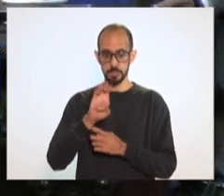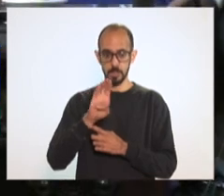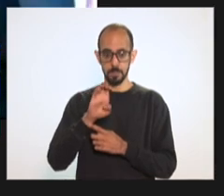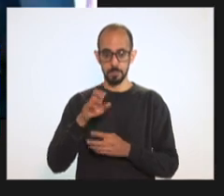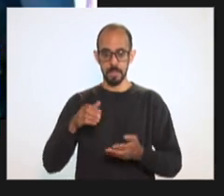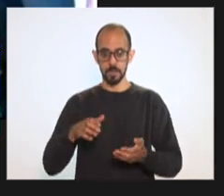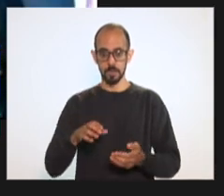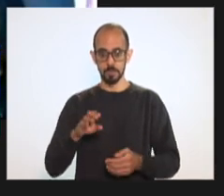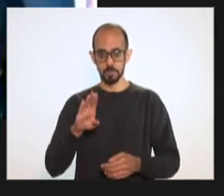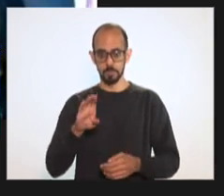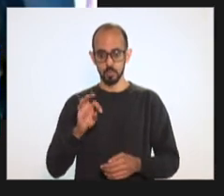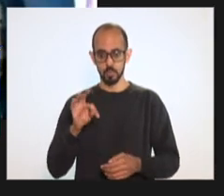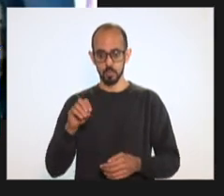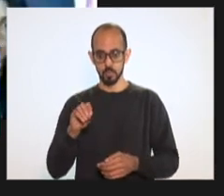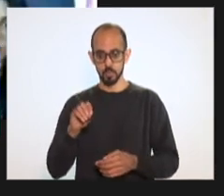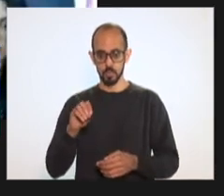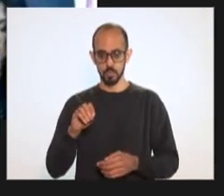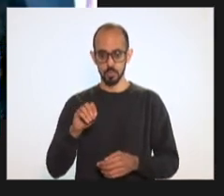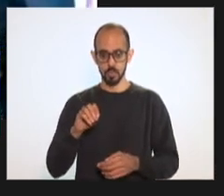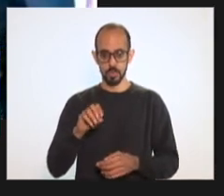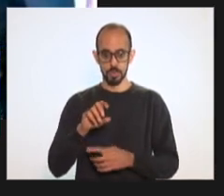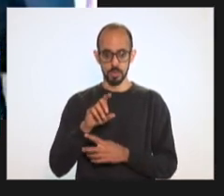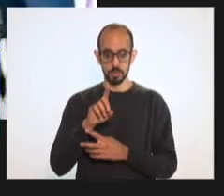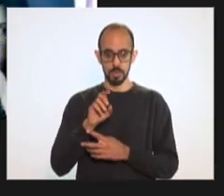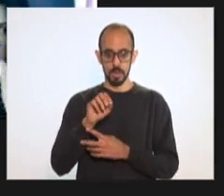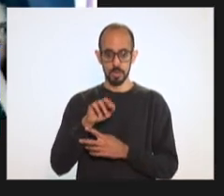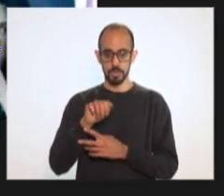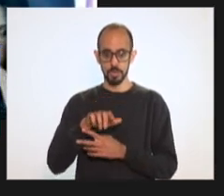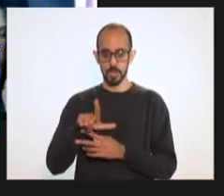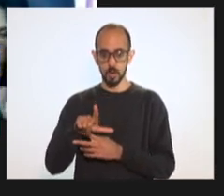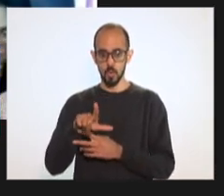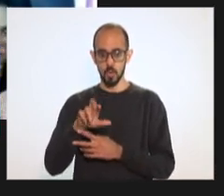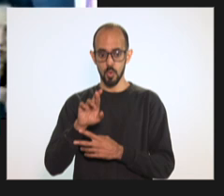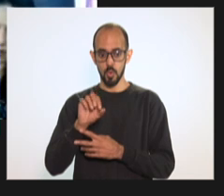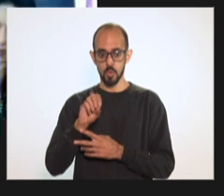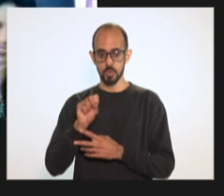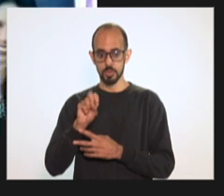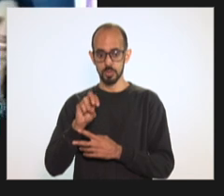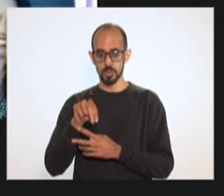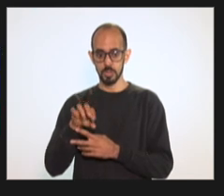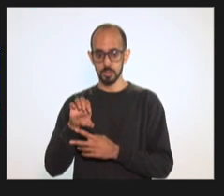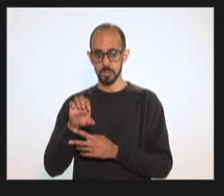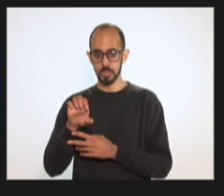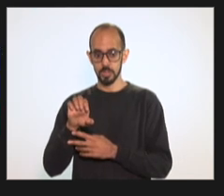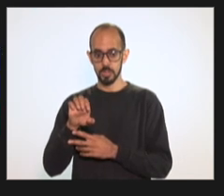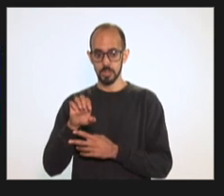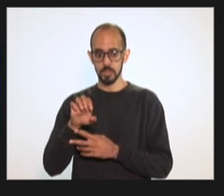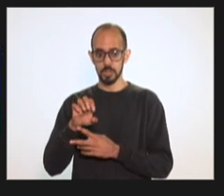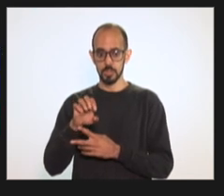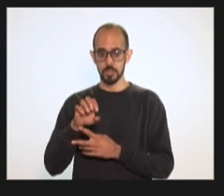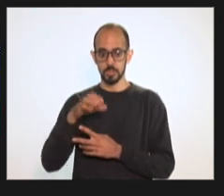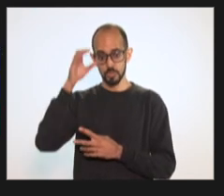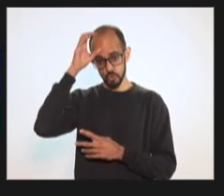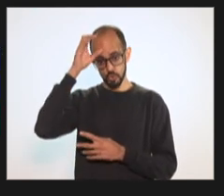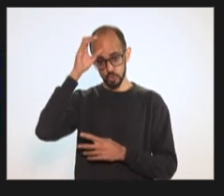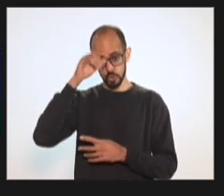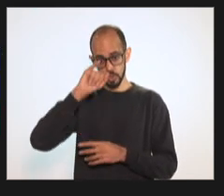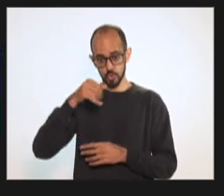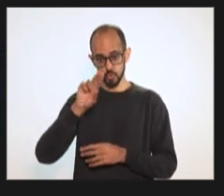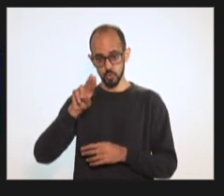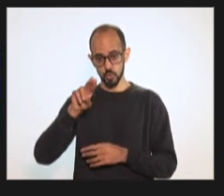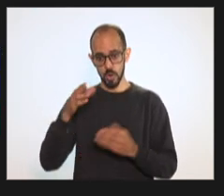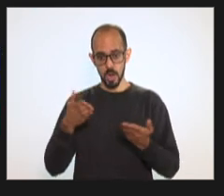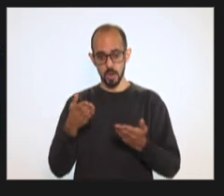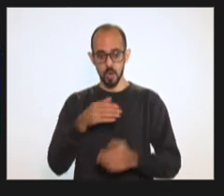Bebeto, Daniel Librelon, Rosane Félix, saudades, Tia Ju já foi, agora a enfermeira